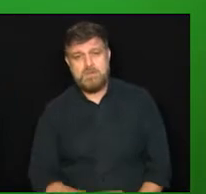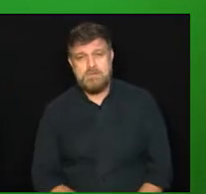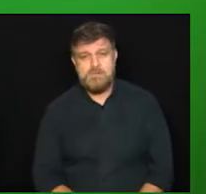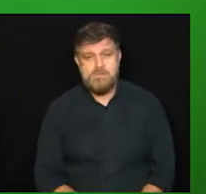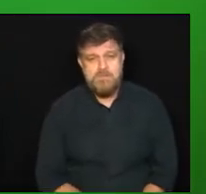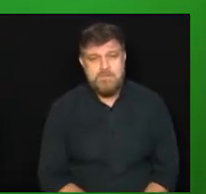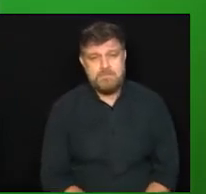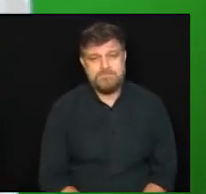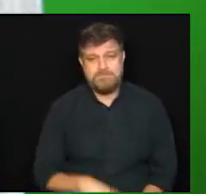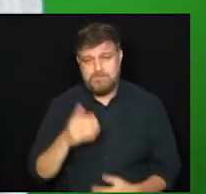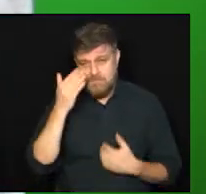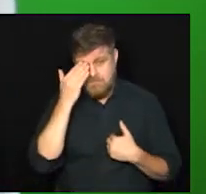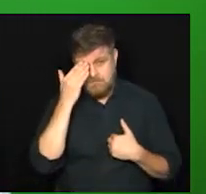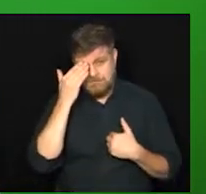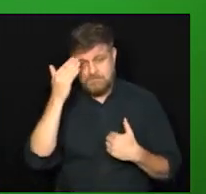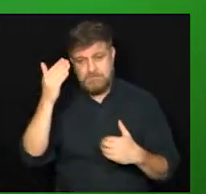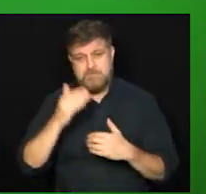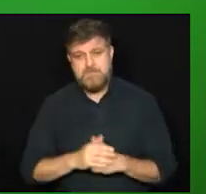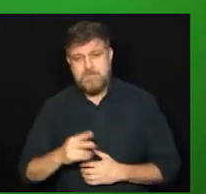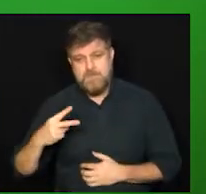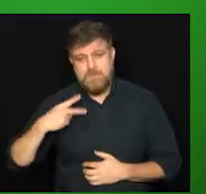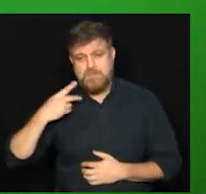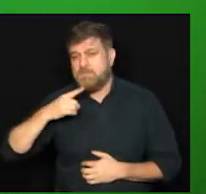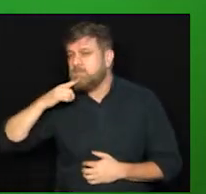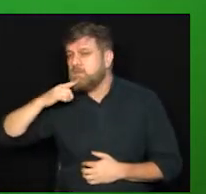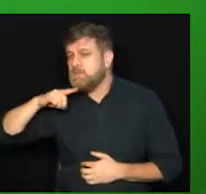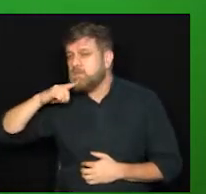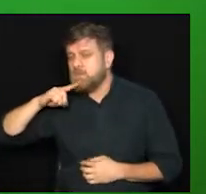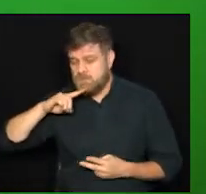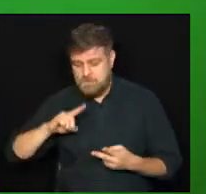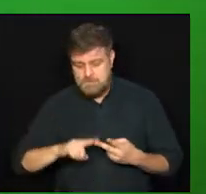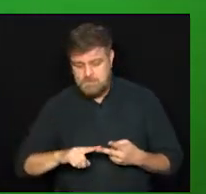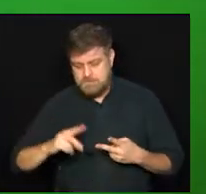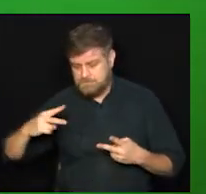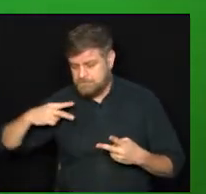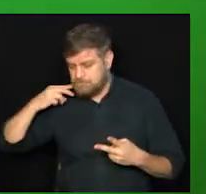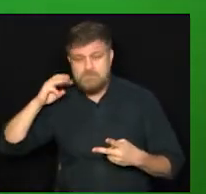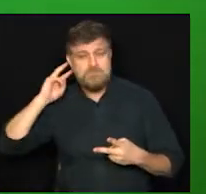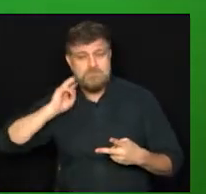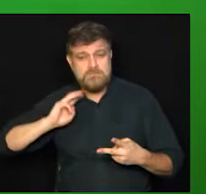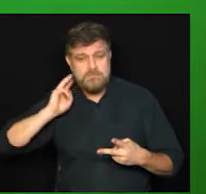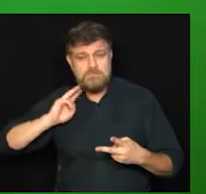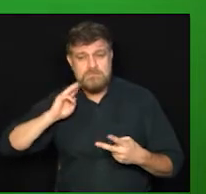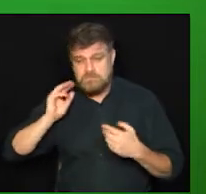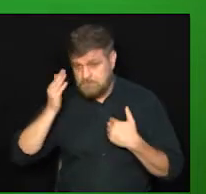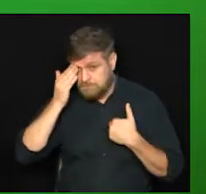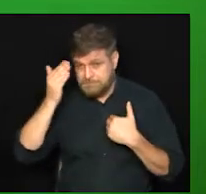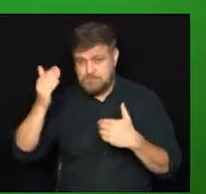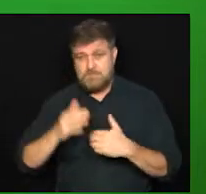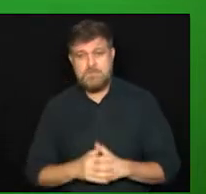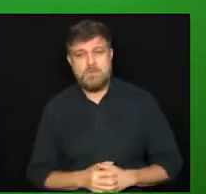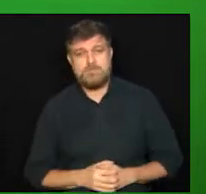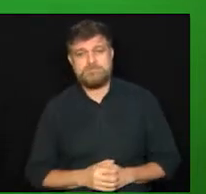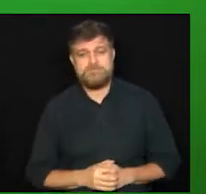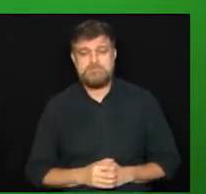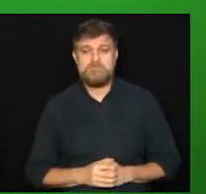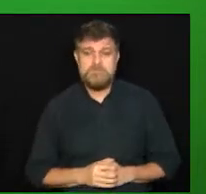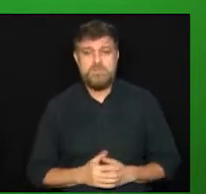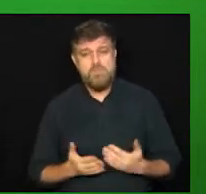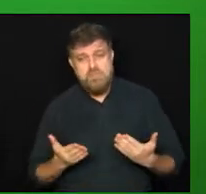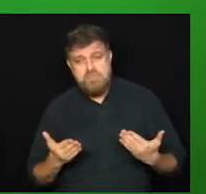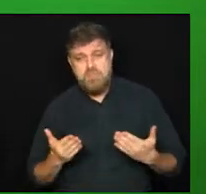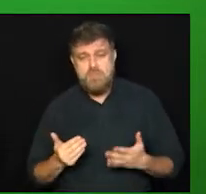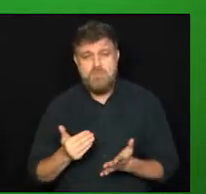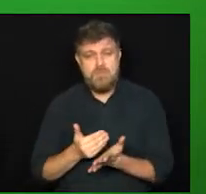Obrigado, vereador Eduardo, vereador Cecílio. Vamos lá,